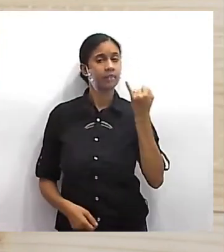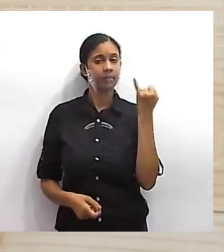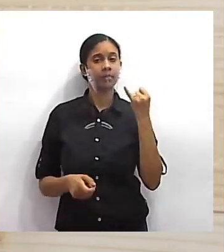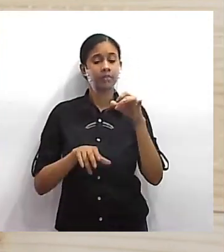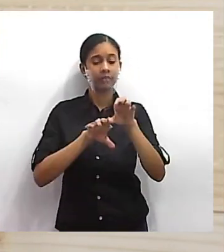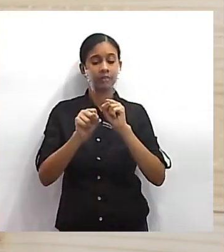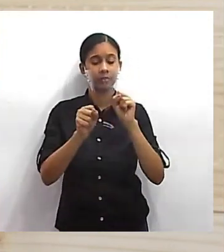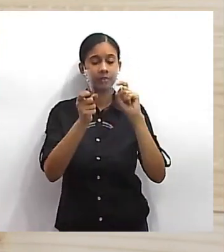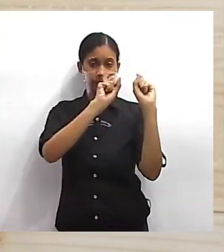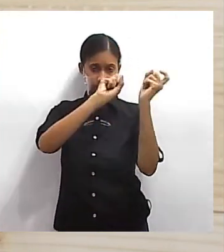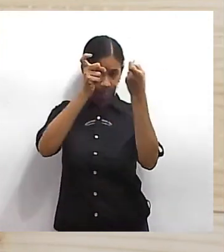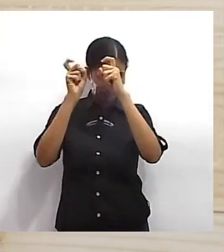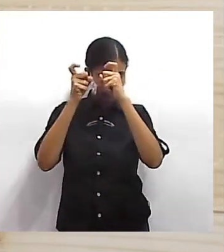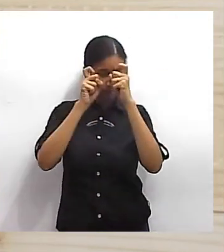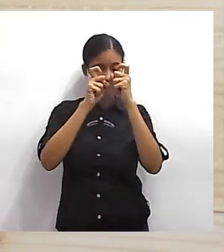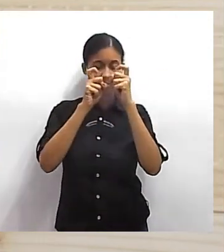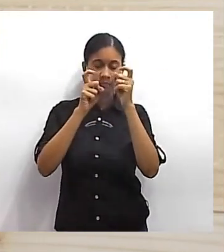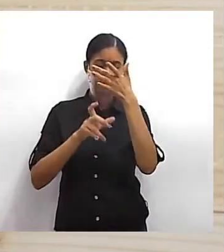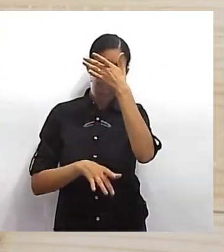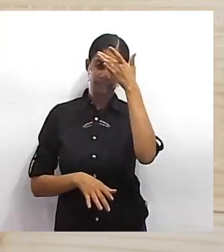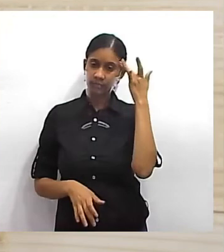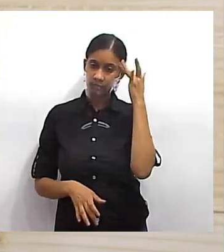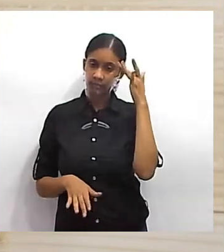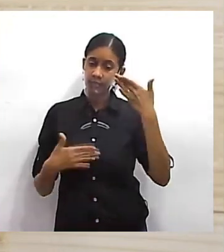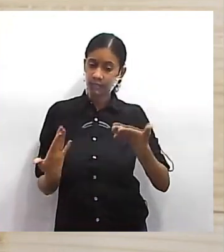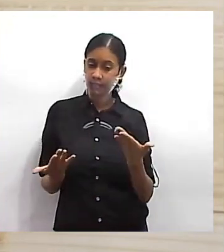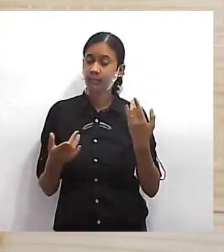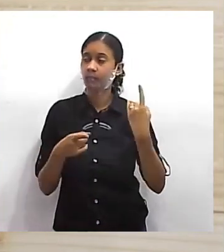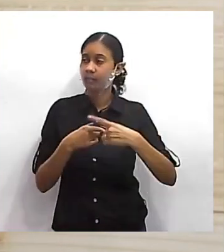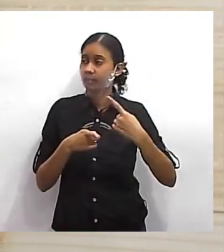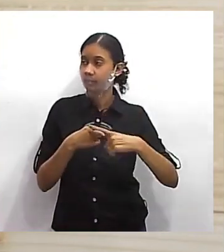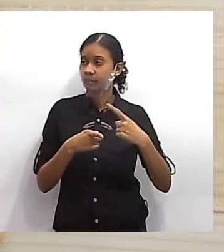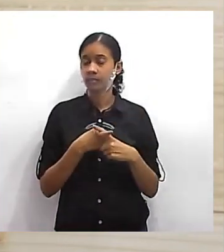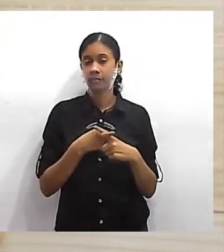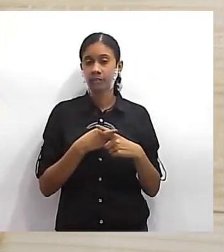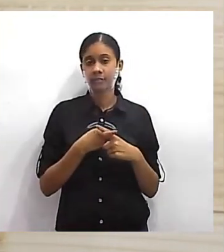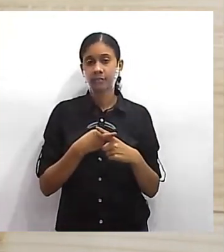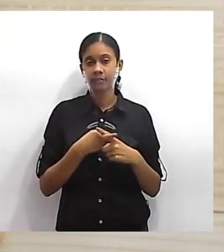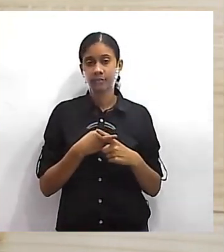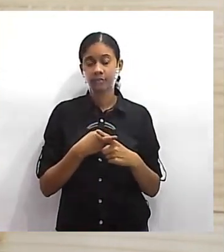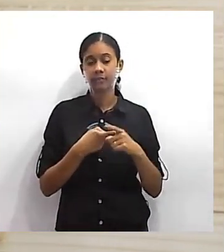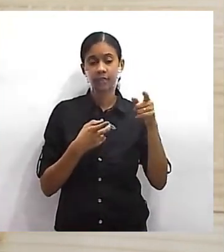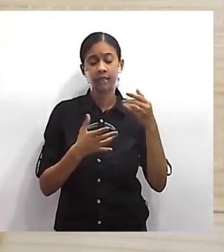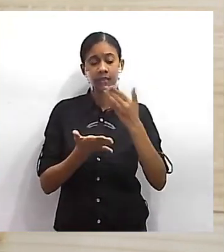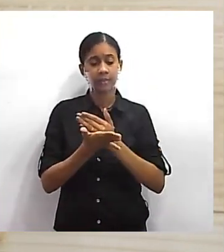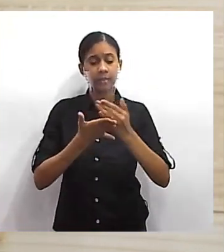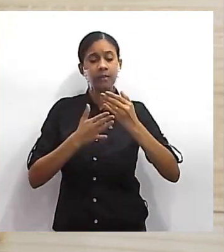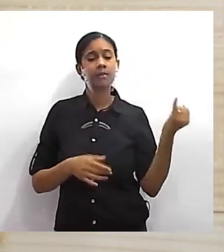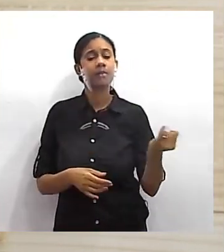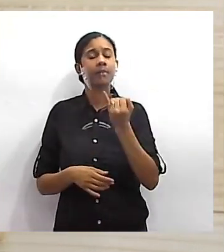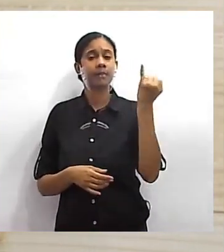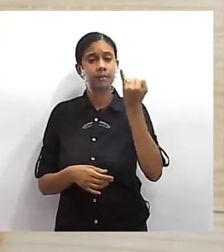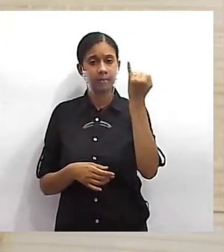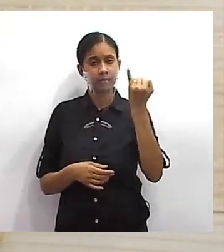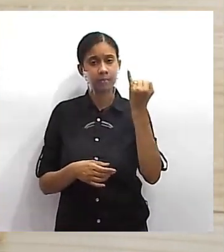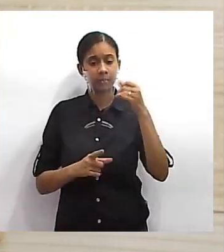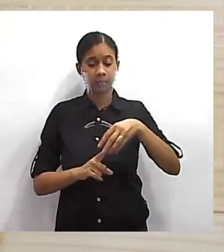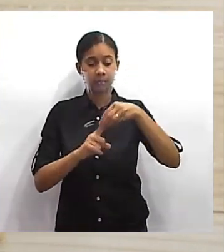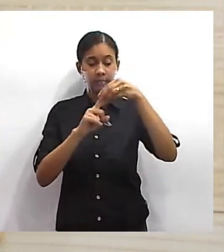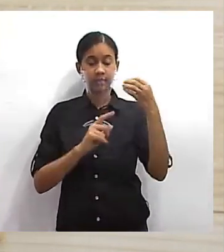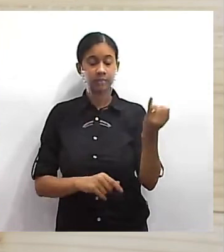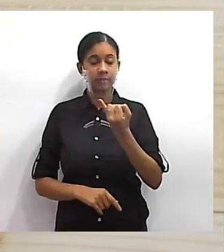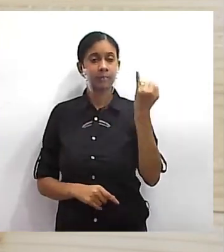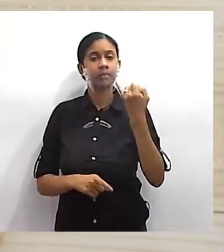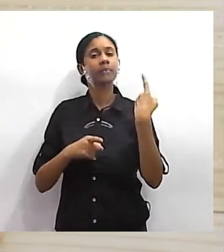sujeito. E aí, contudo, mas por que esse é um princípio tão importante? Porque a justiça